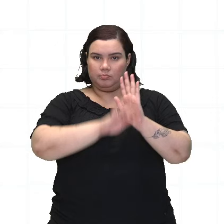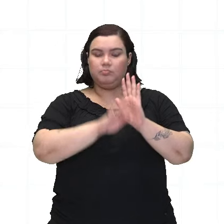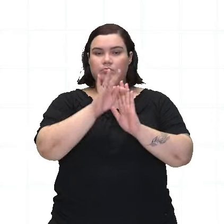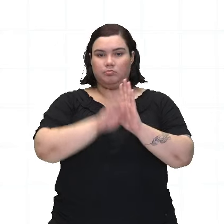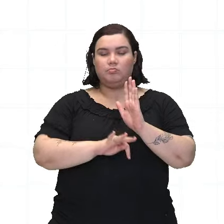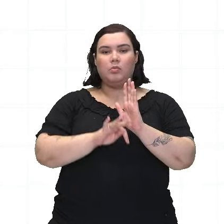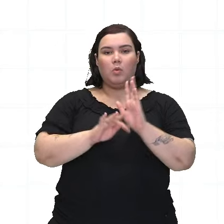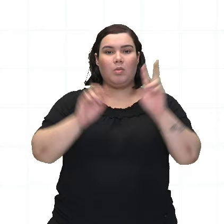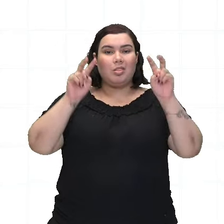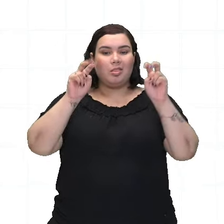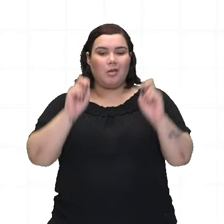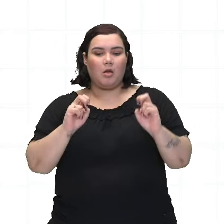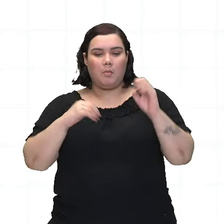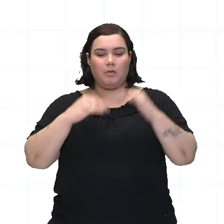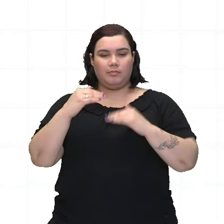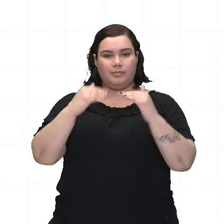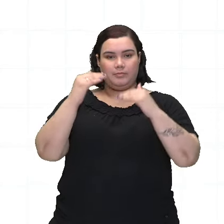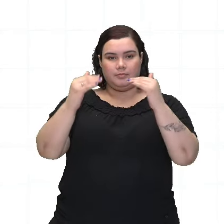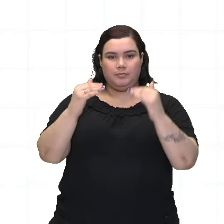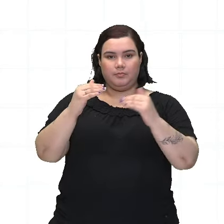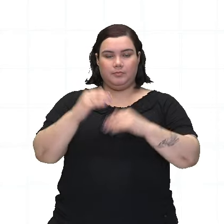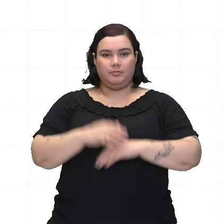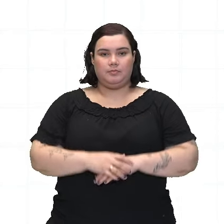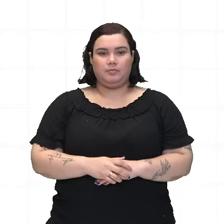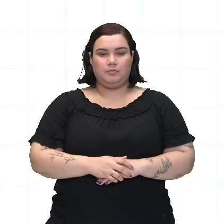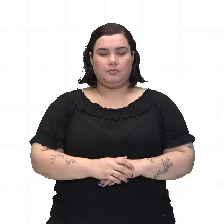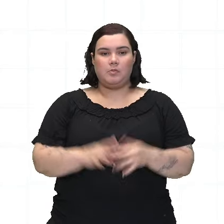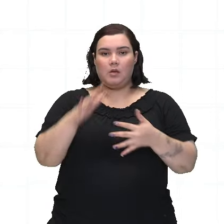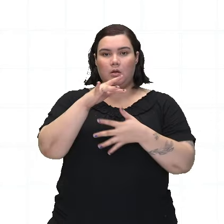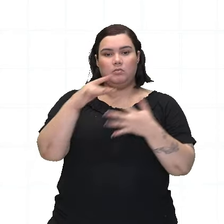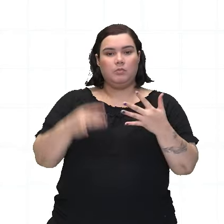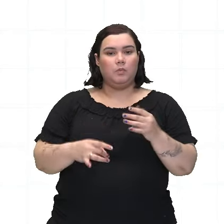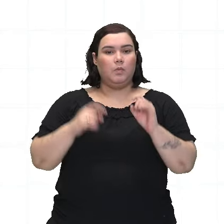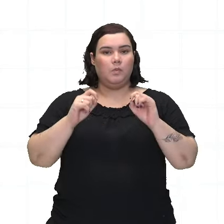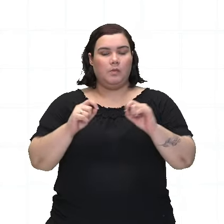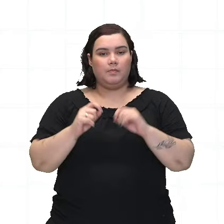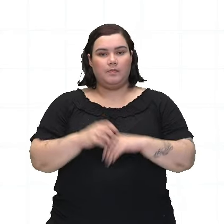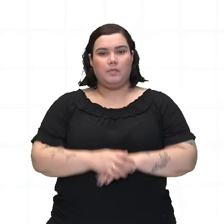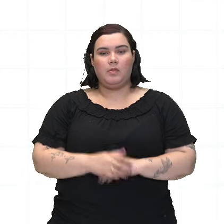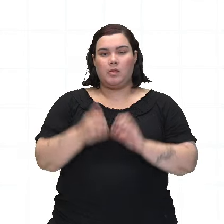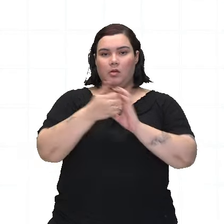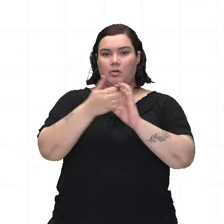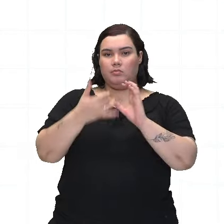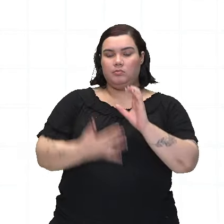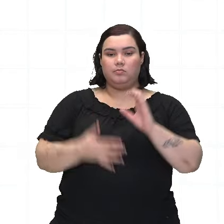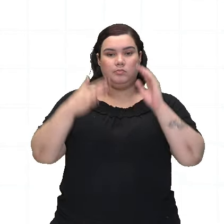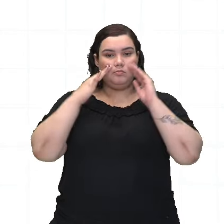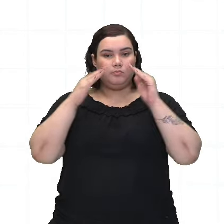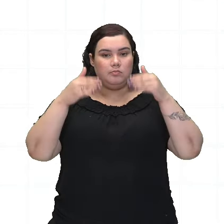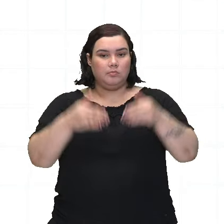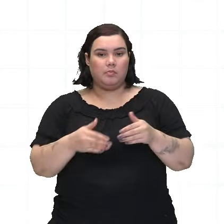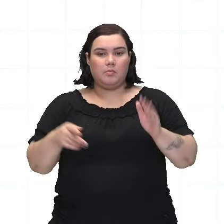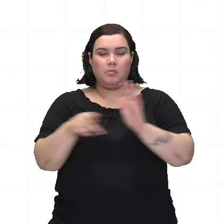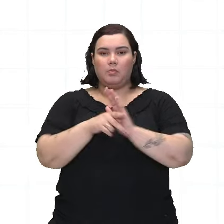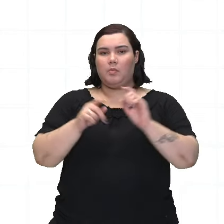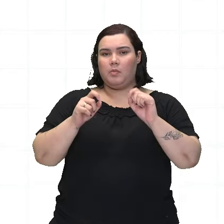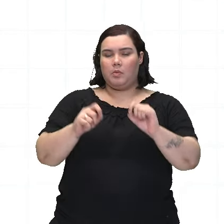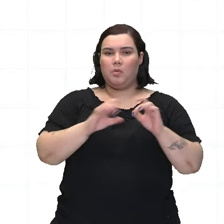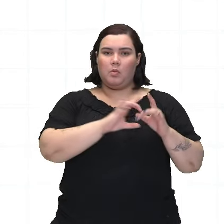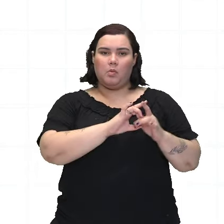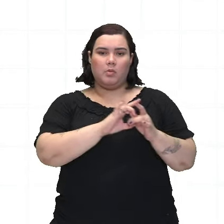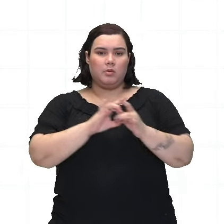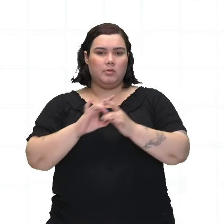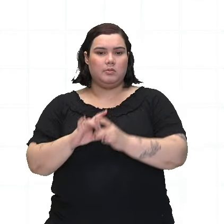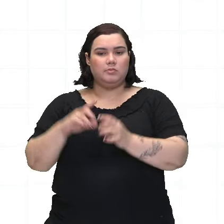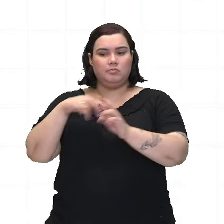textualização, progressão temática, com detalhamento, elementos específicos de